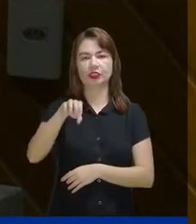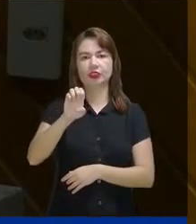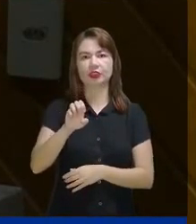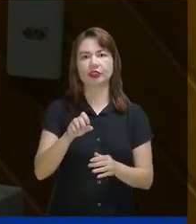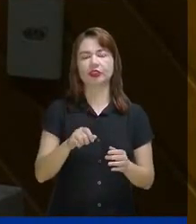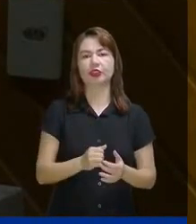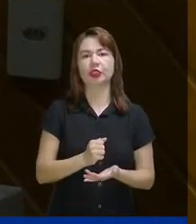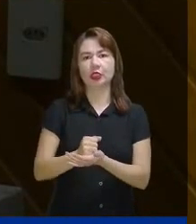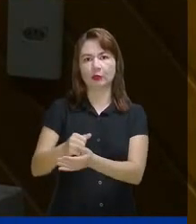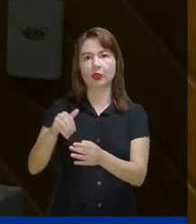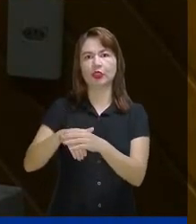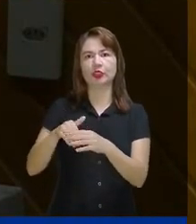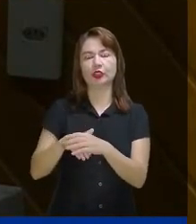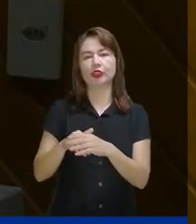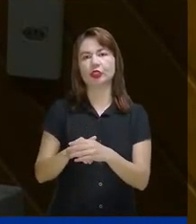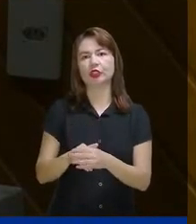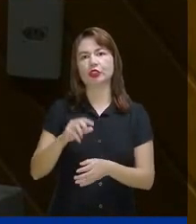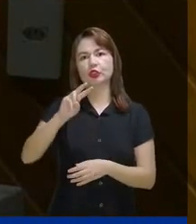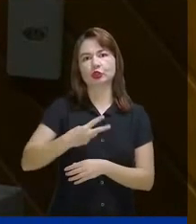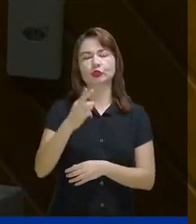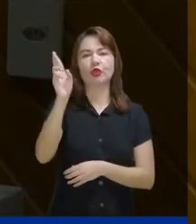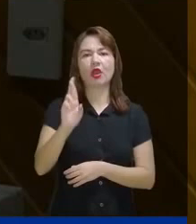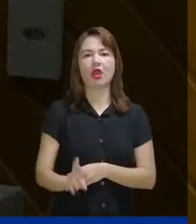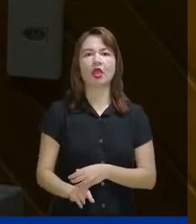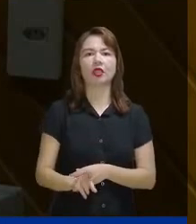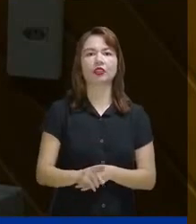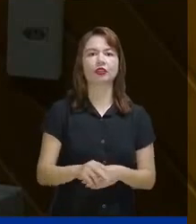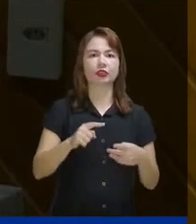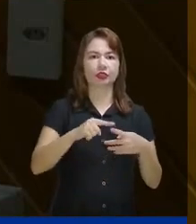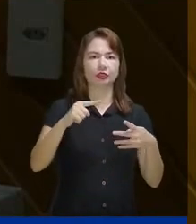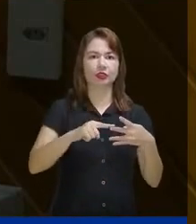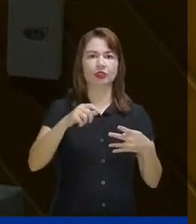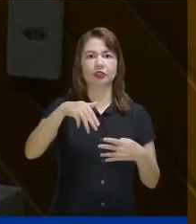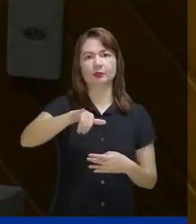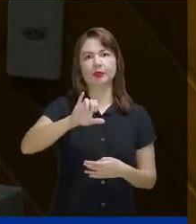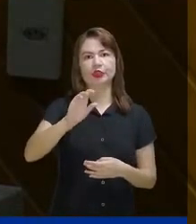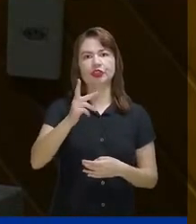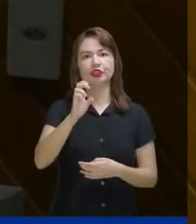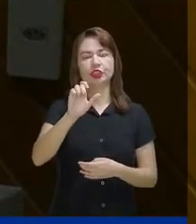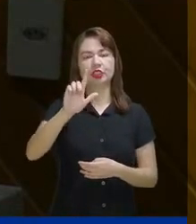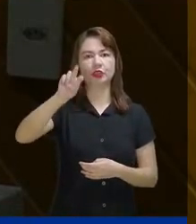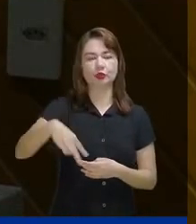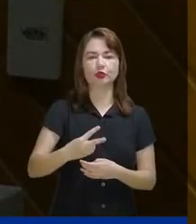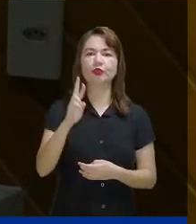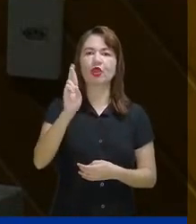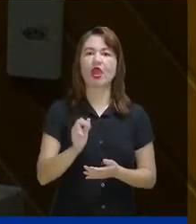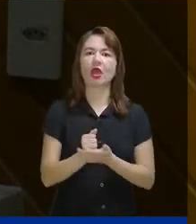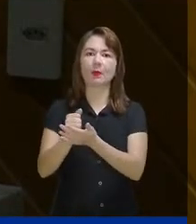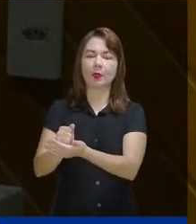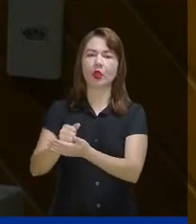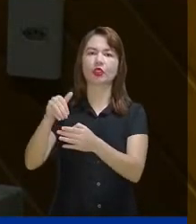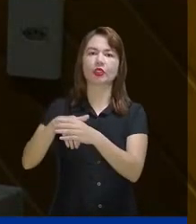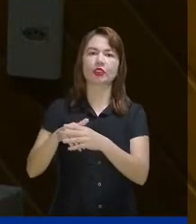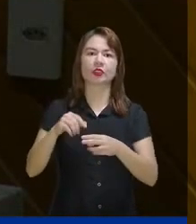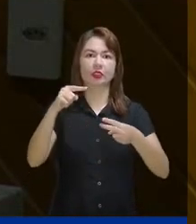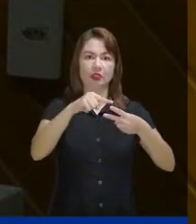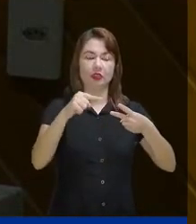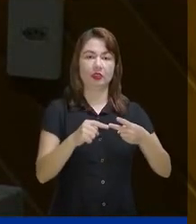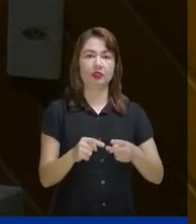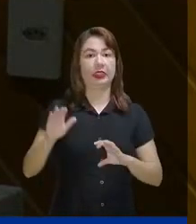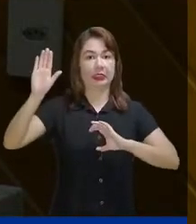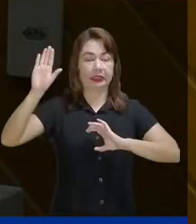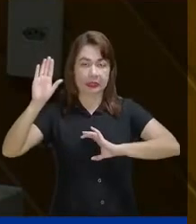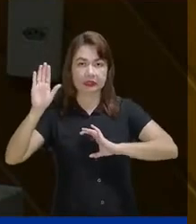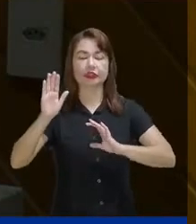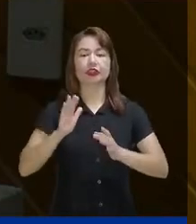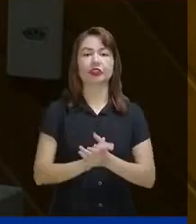R$ 2.000. Michele Benjamin, do Espírito Santo, cabo eleitoral no valor de R$ 2.000. Observa-se que a candidata